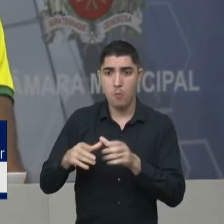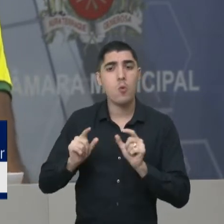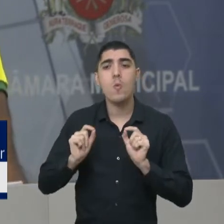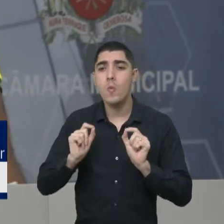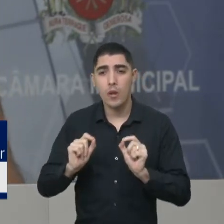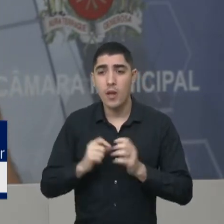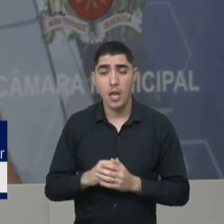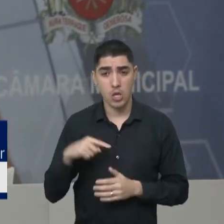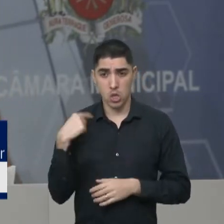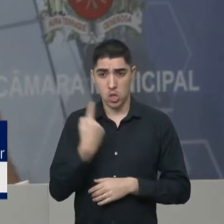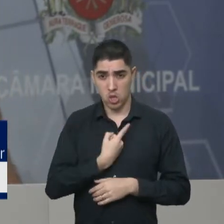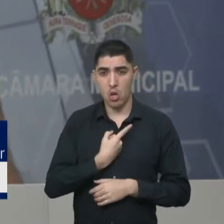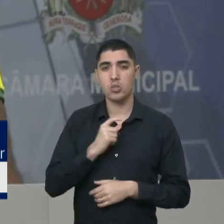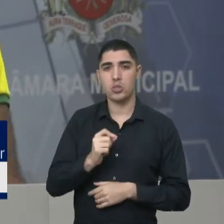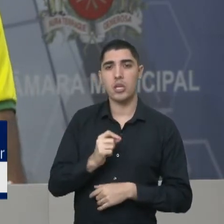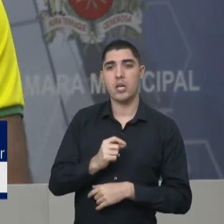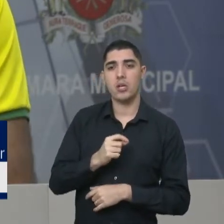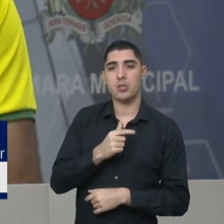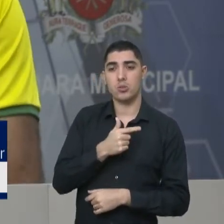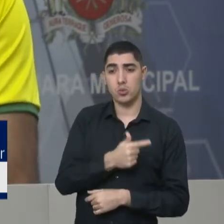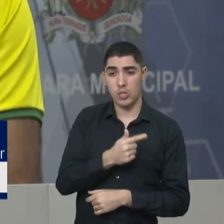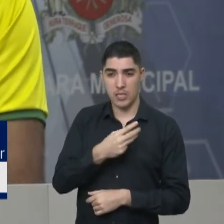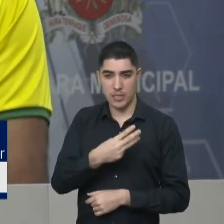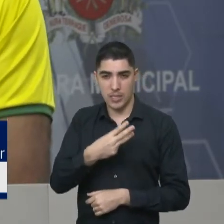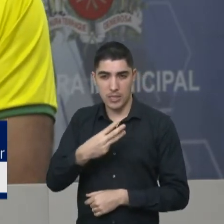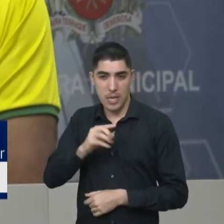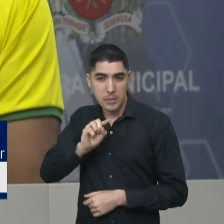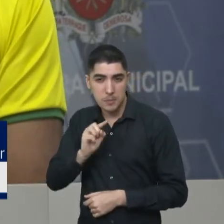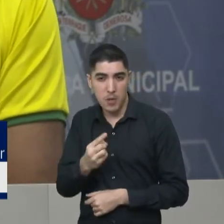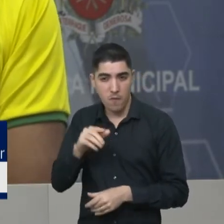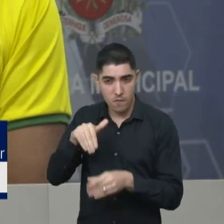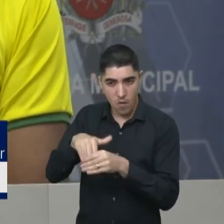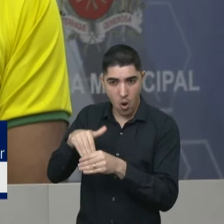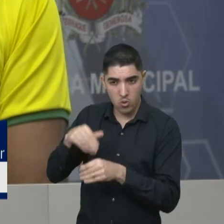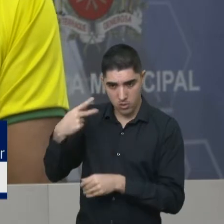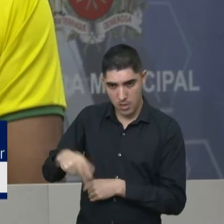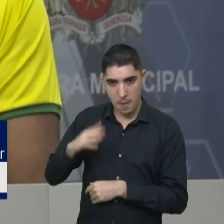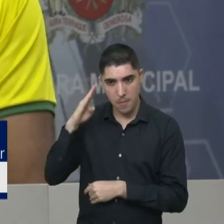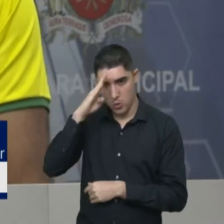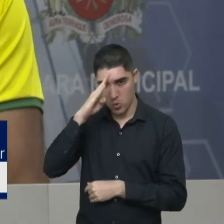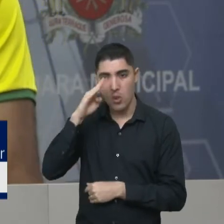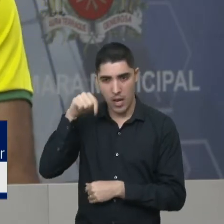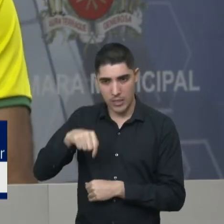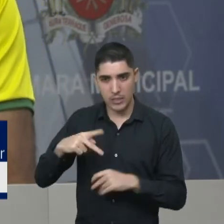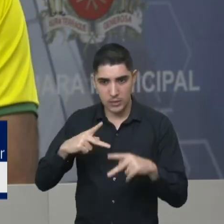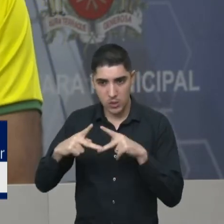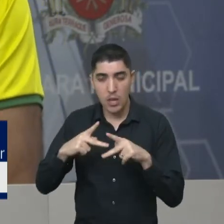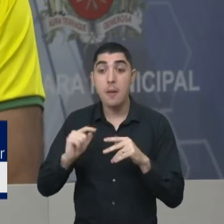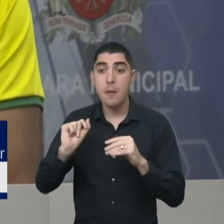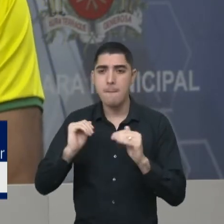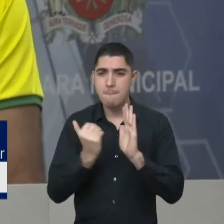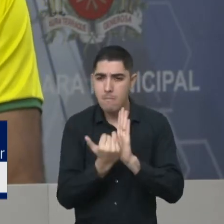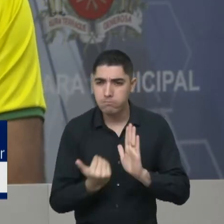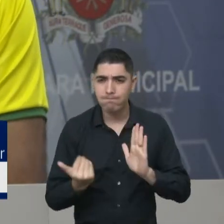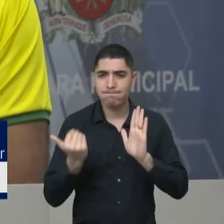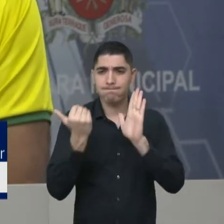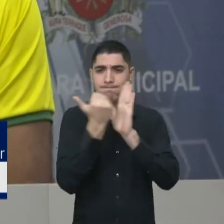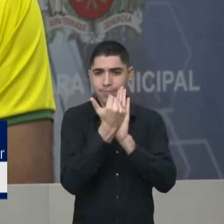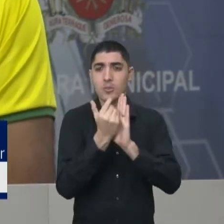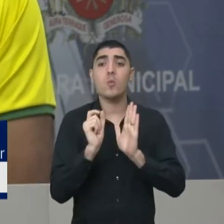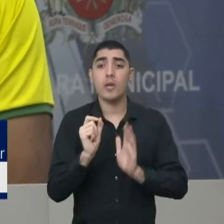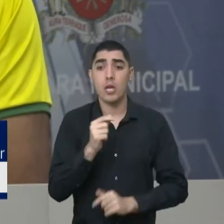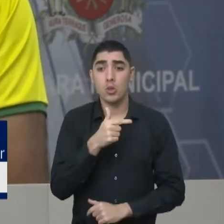gente sair dos 233 mil votos que teve o presidente Bolsonaro em São José, para bater a meta de